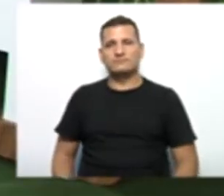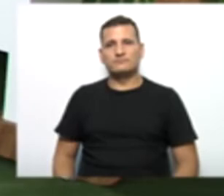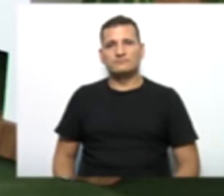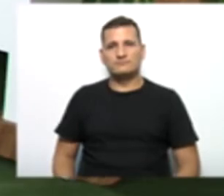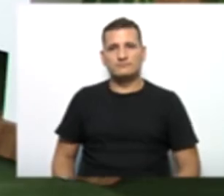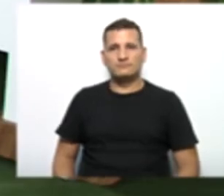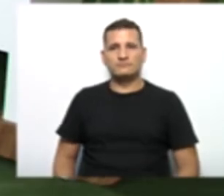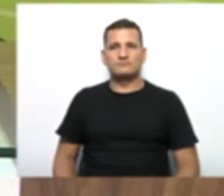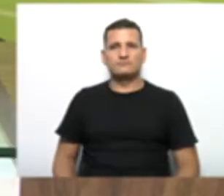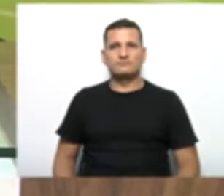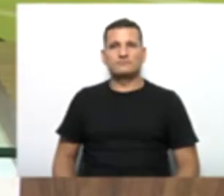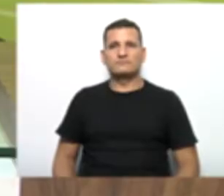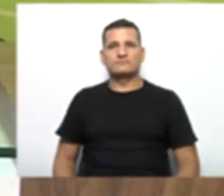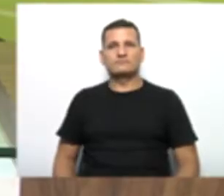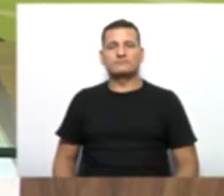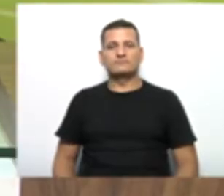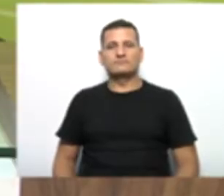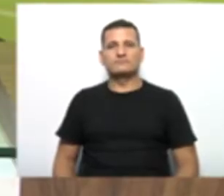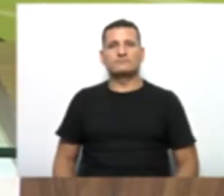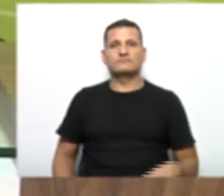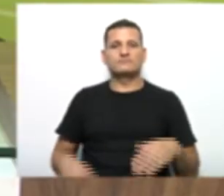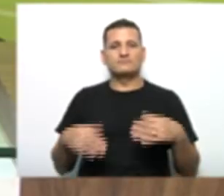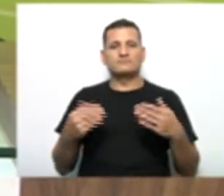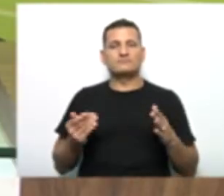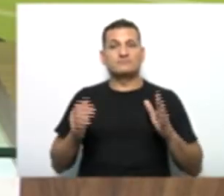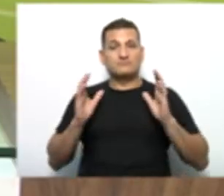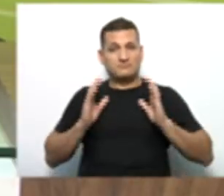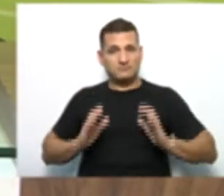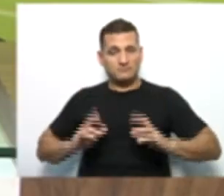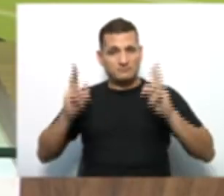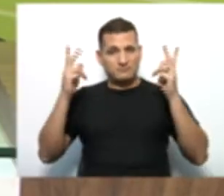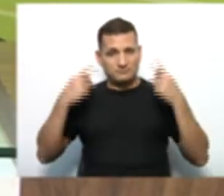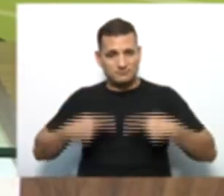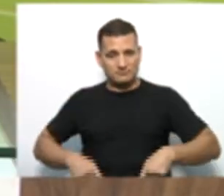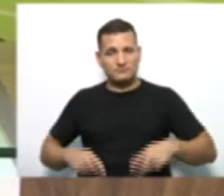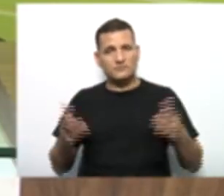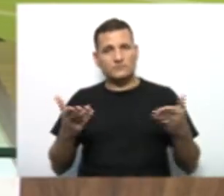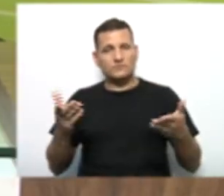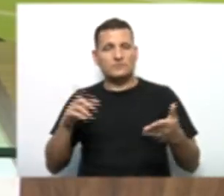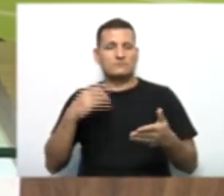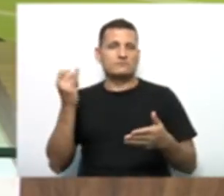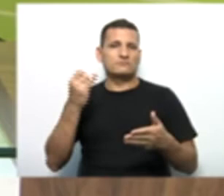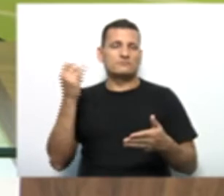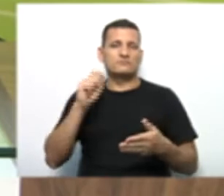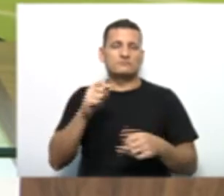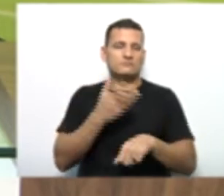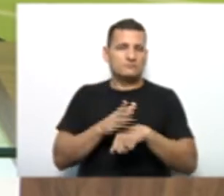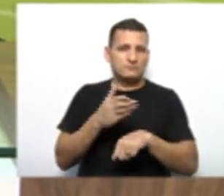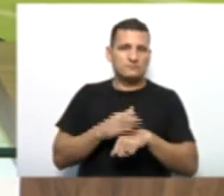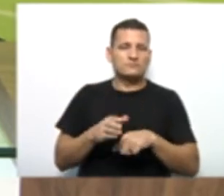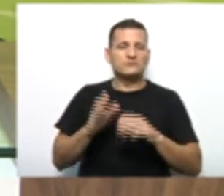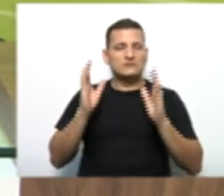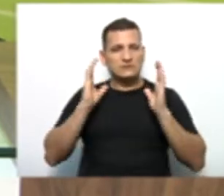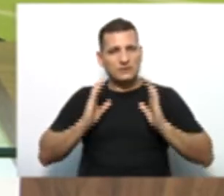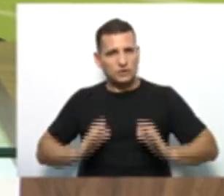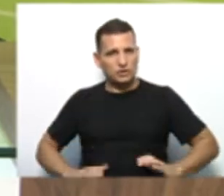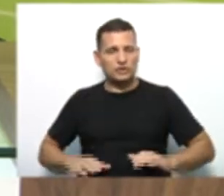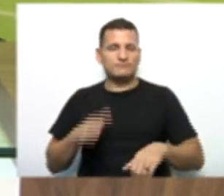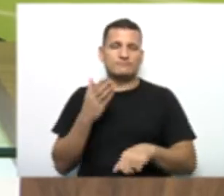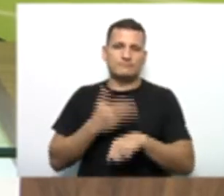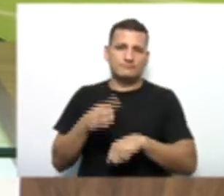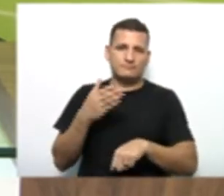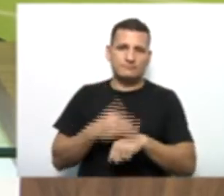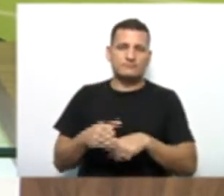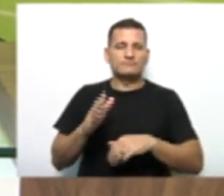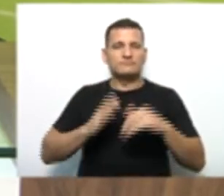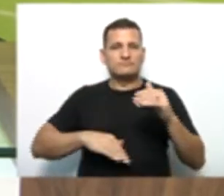Wesley. Né? Então, a conduta humana ela é fundamental hoje para o exercício da cidadania e para o exercício profissional. Né? Vamos lembrar